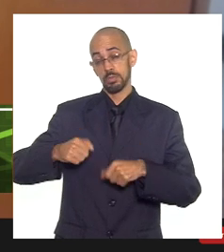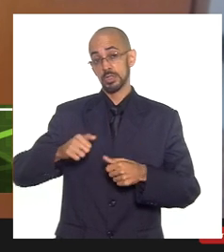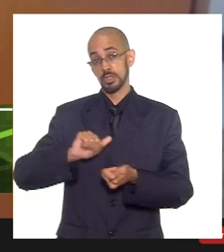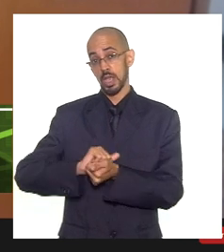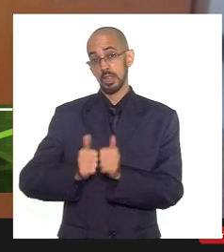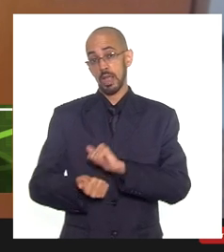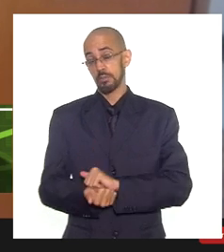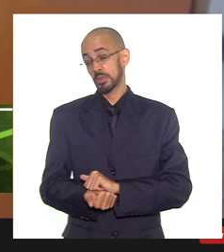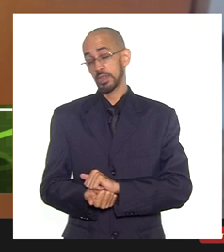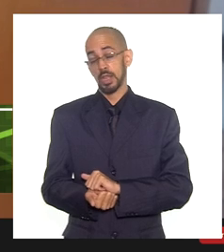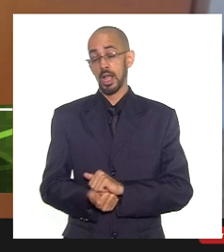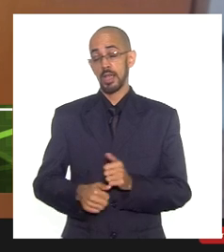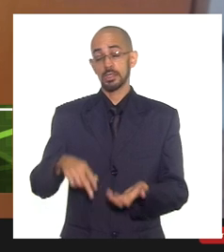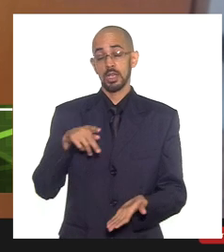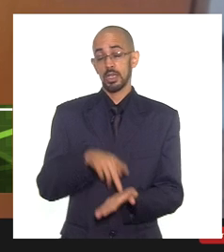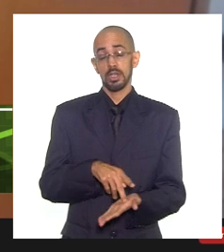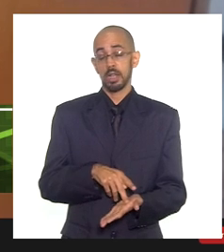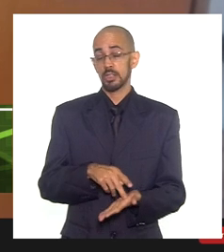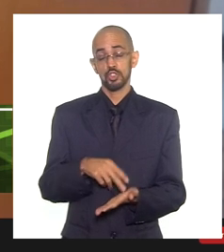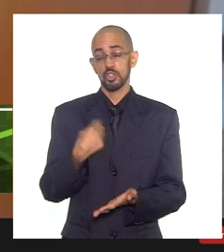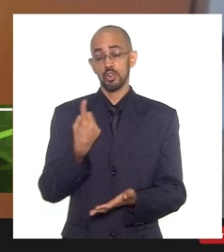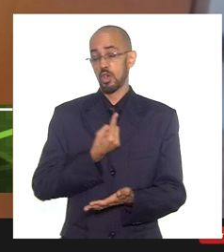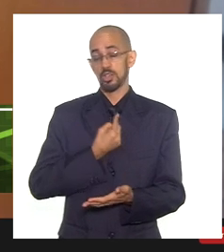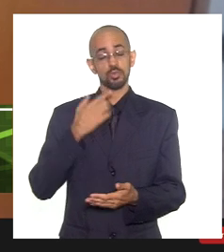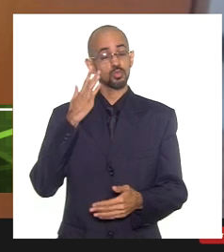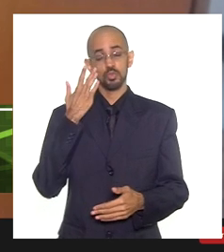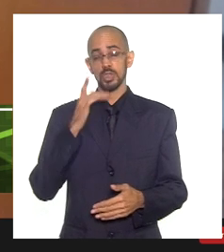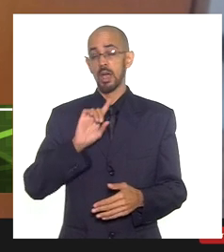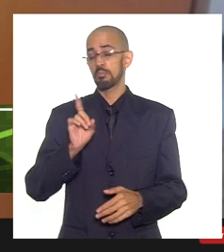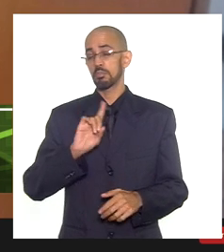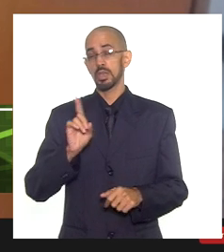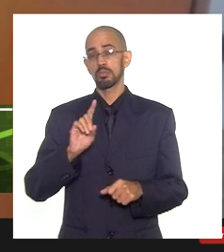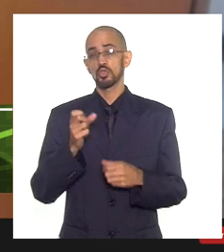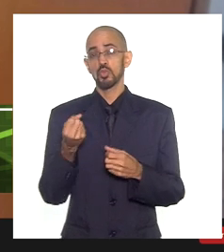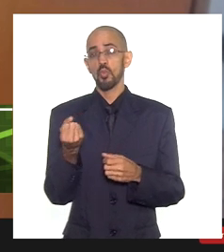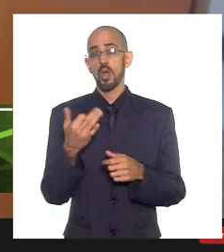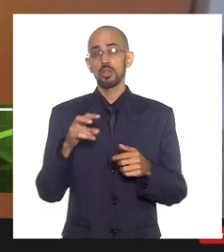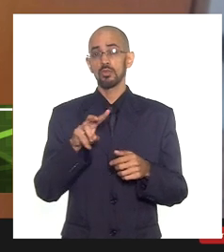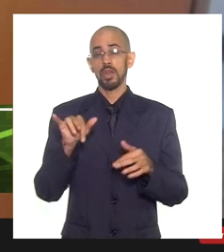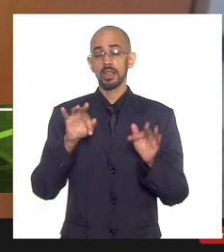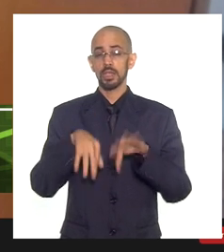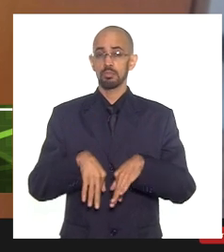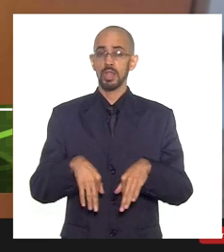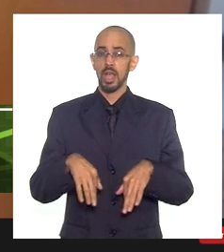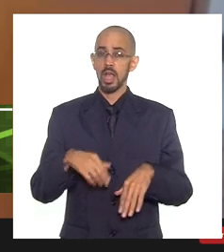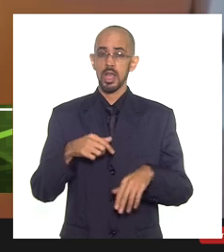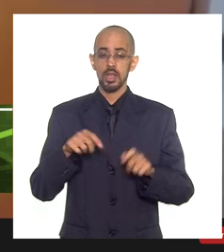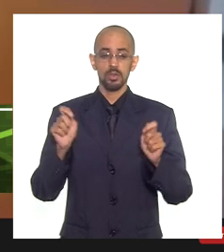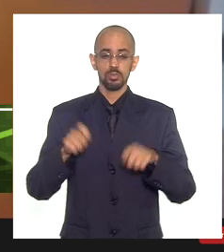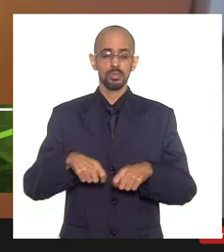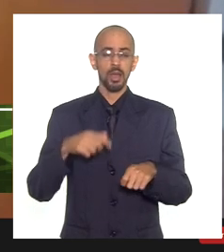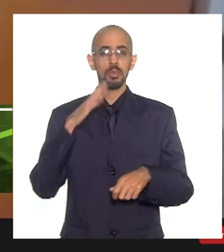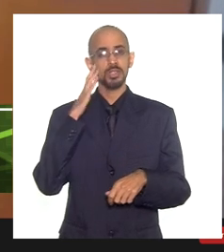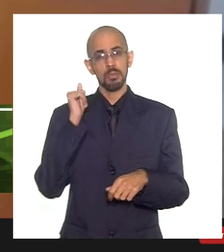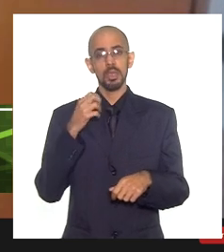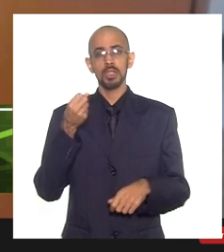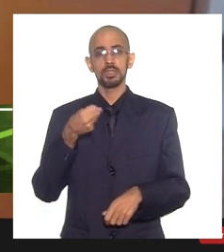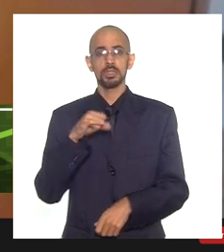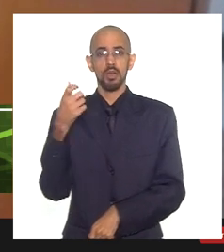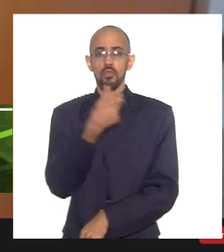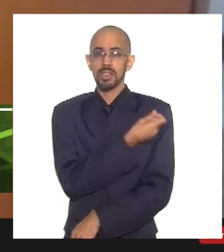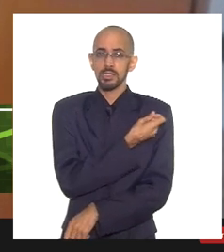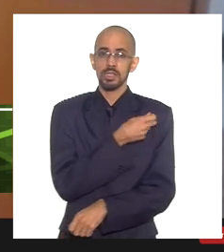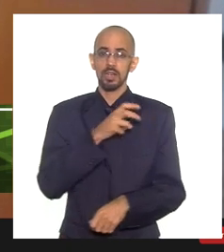exatamente quando vai terminar ainda não temos a certeza deputado Flávio se a simples vacina nos